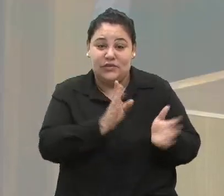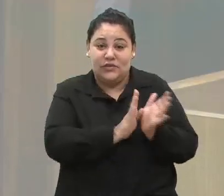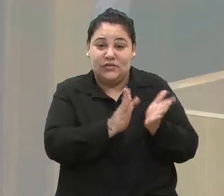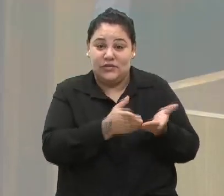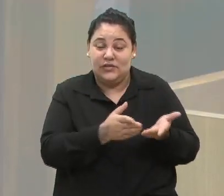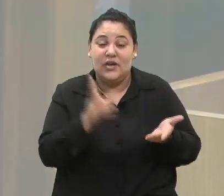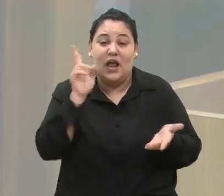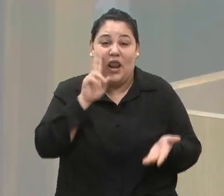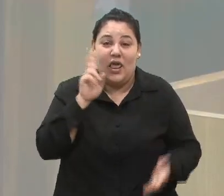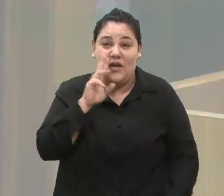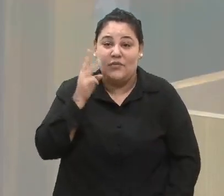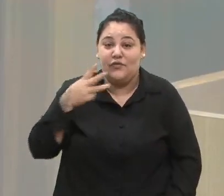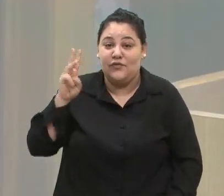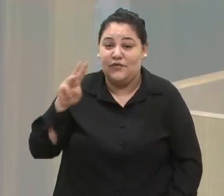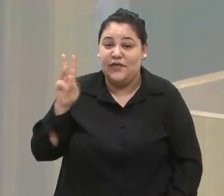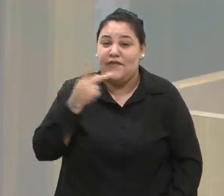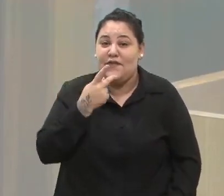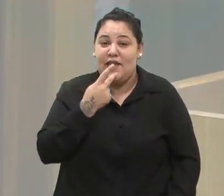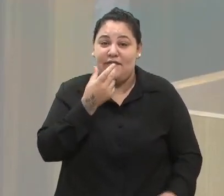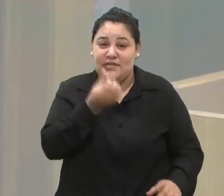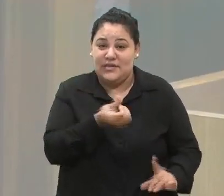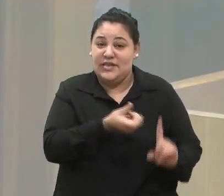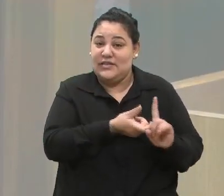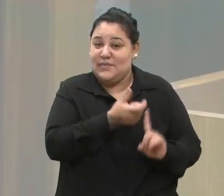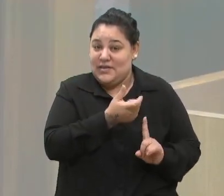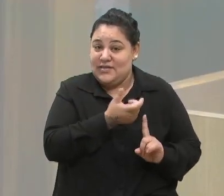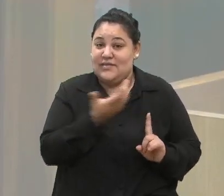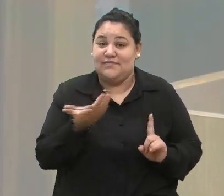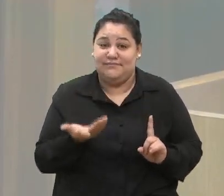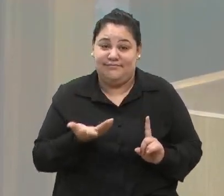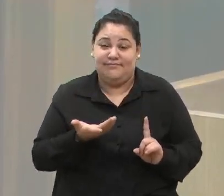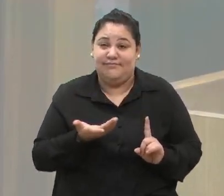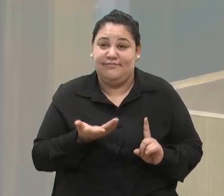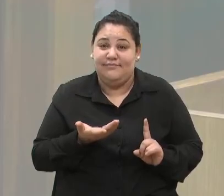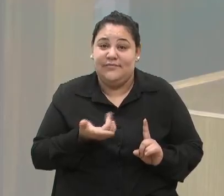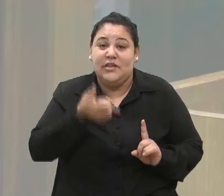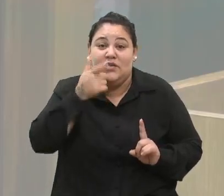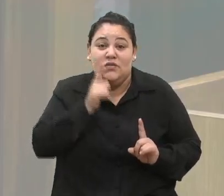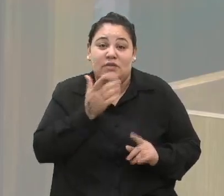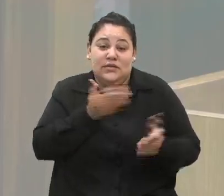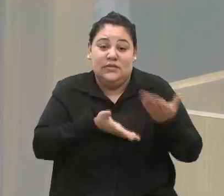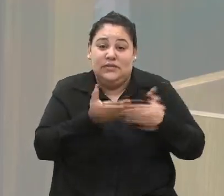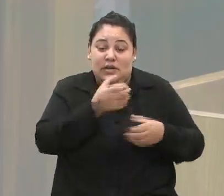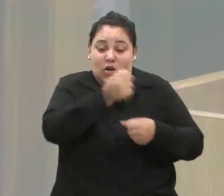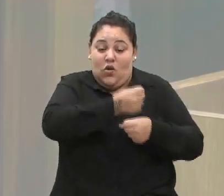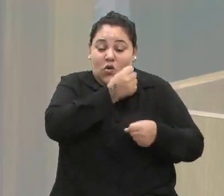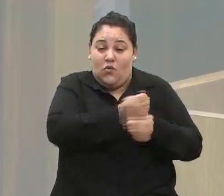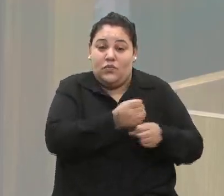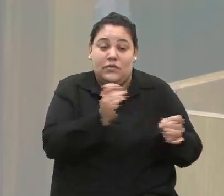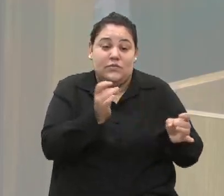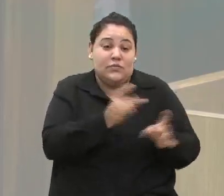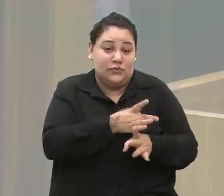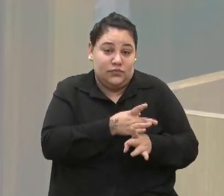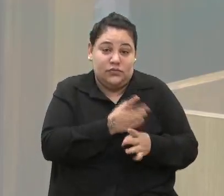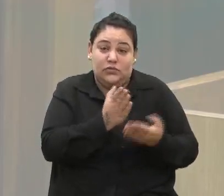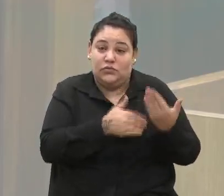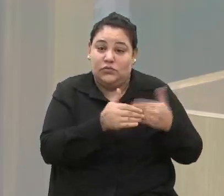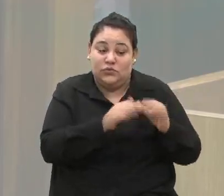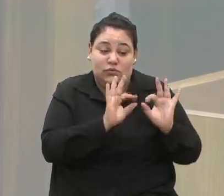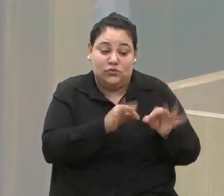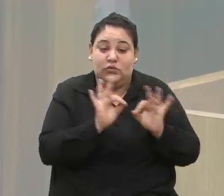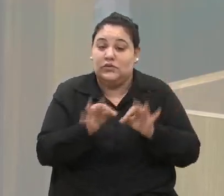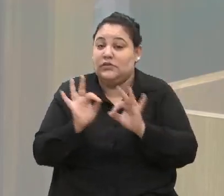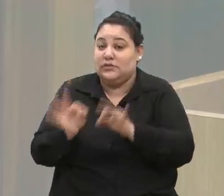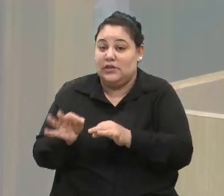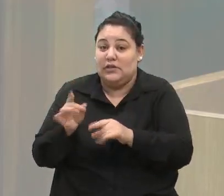Virvi falava em 6 meses. 6 meses. Para dar conta de ter as obras concluídas, etc,